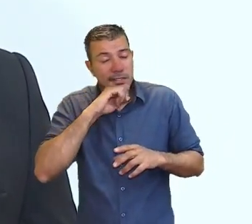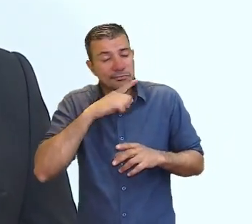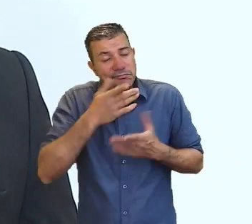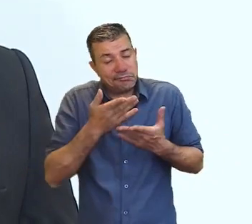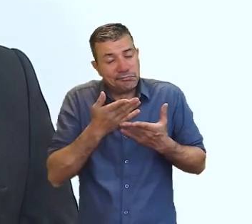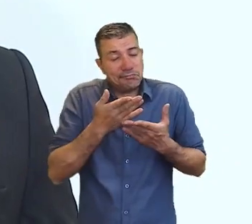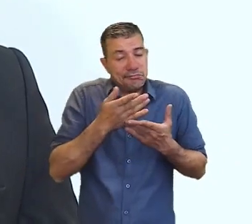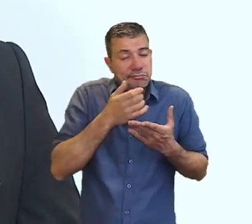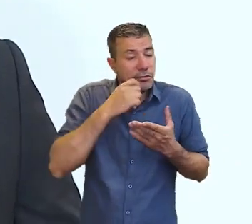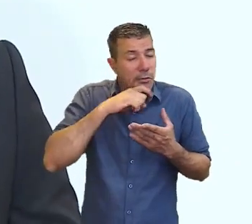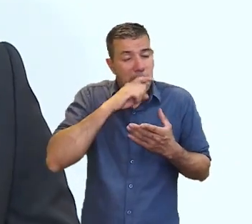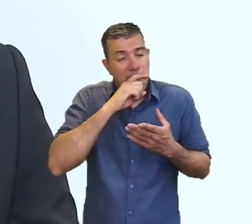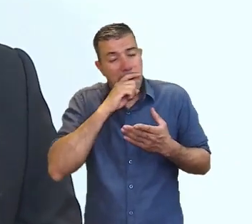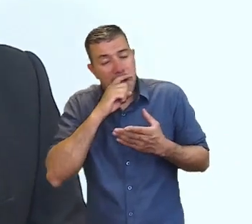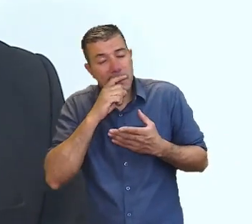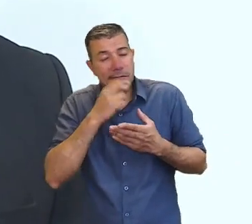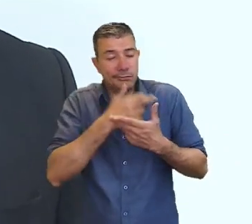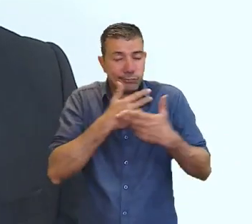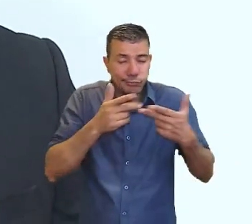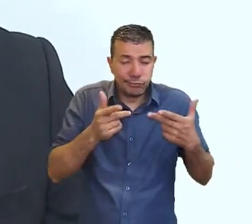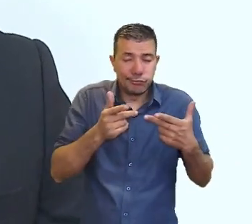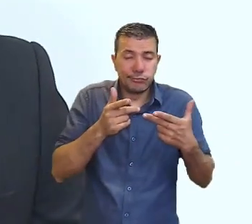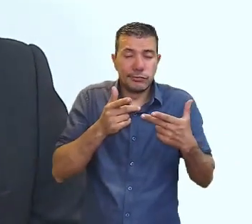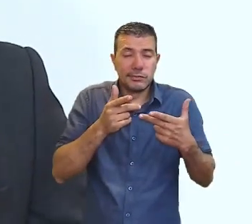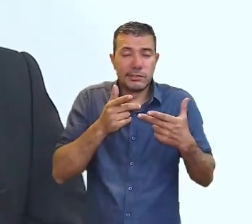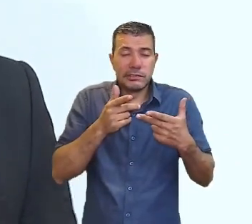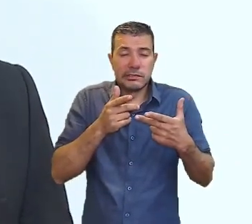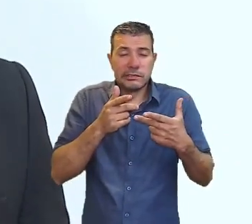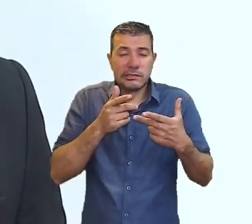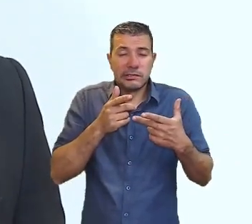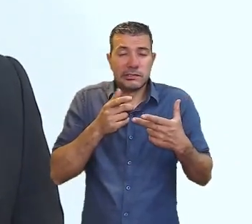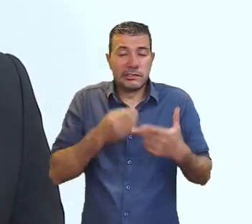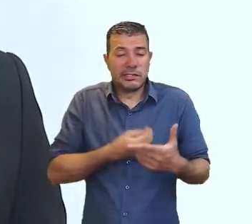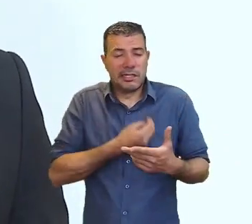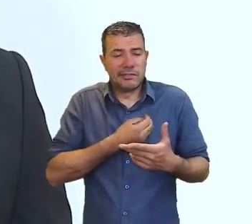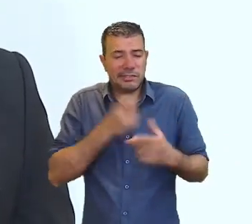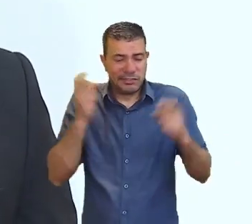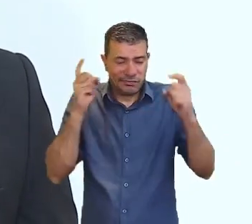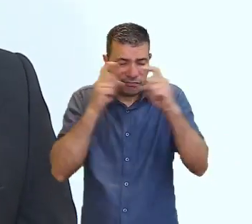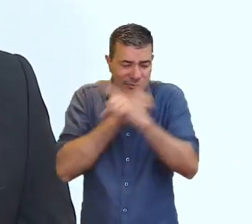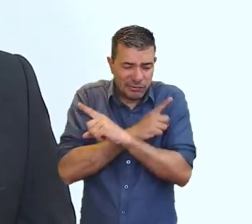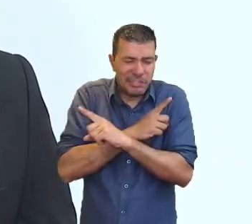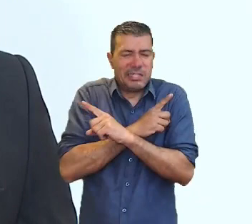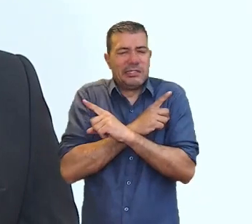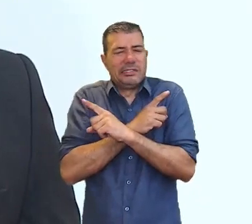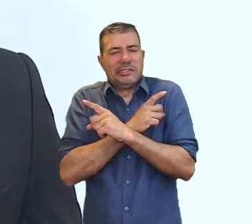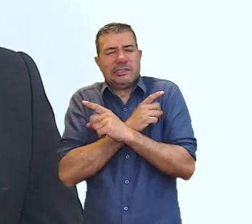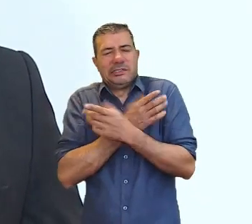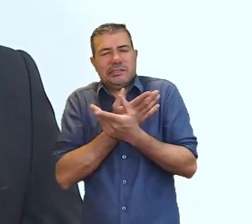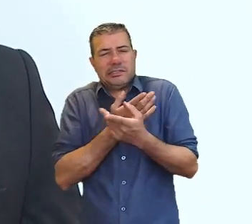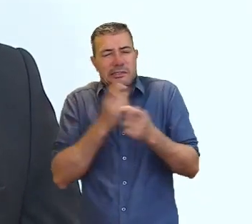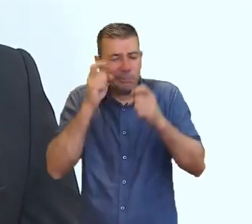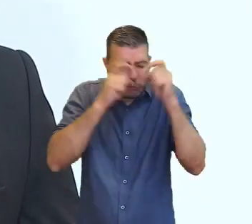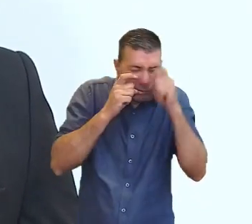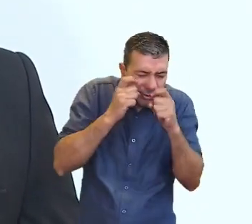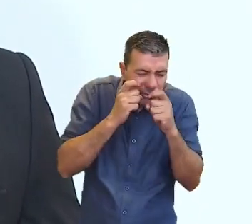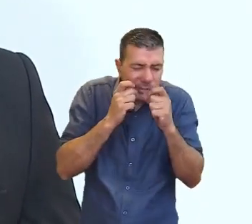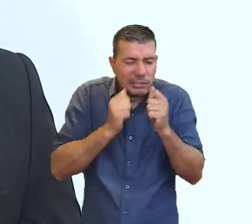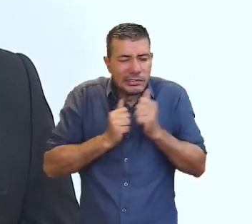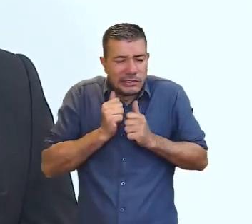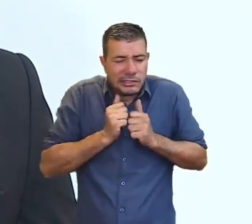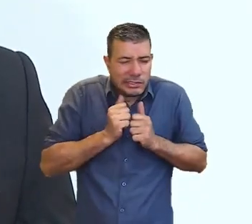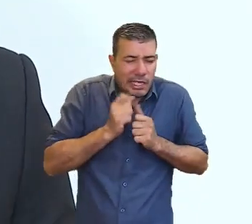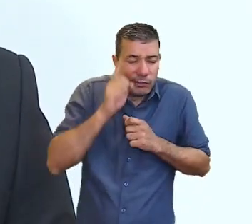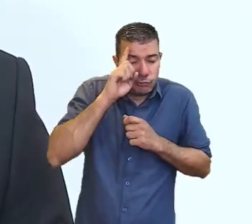paciência para lidar com as situações turbulentas do nosso dia a dia. O Senhor, ó Deus, tem um plano para cada